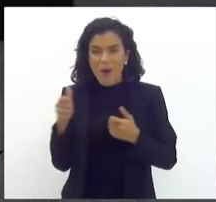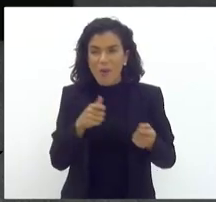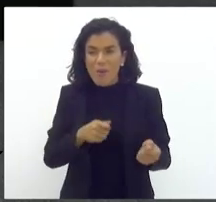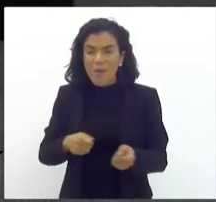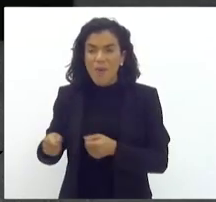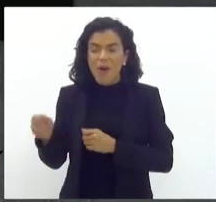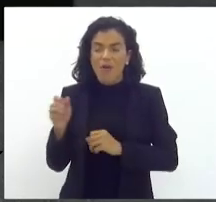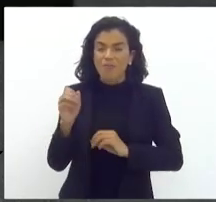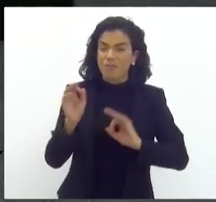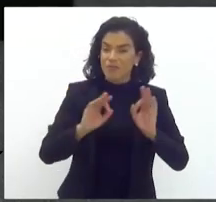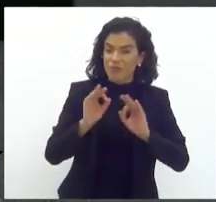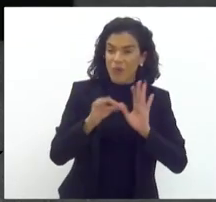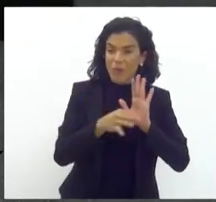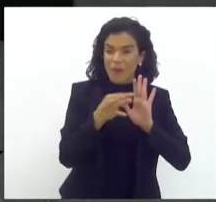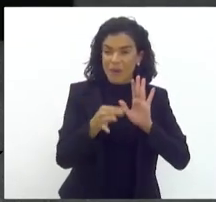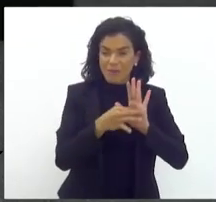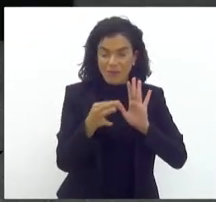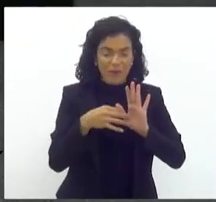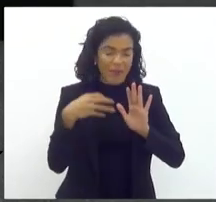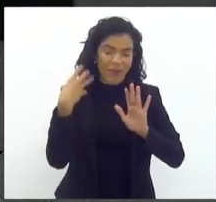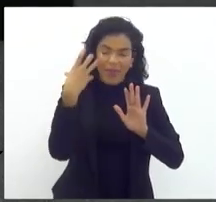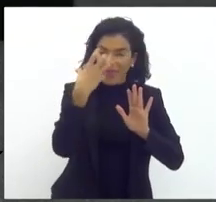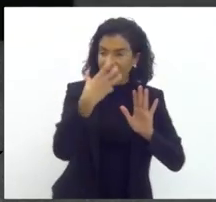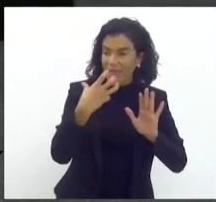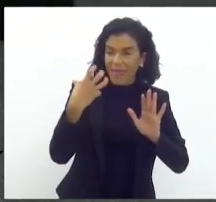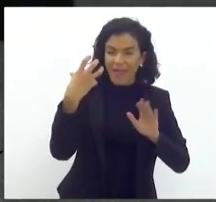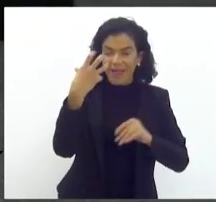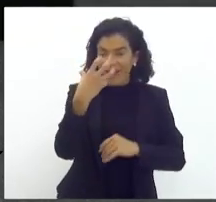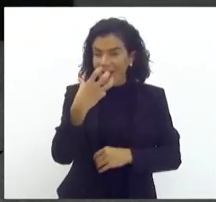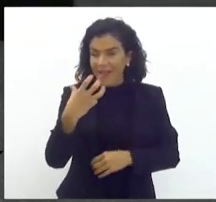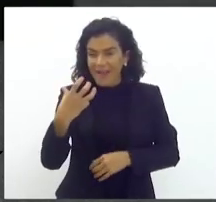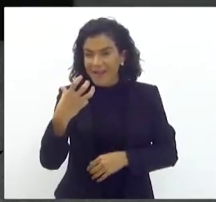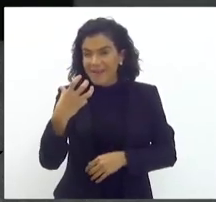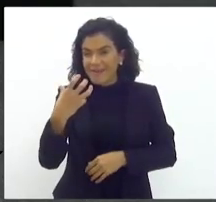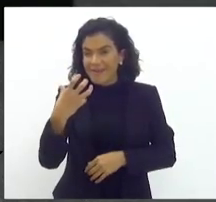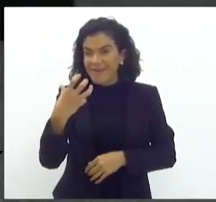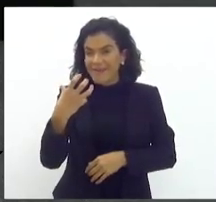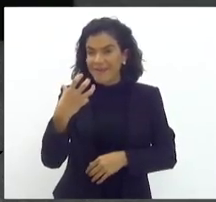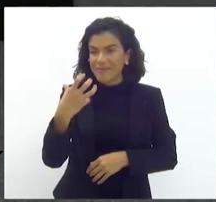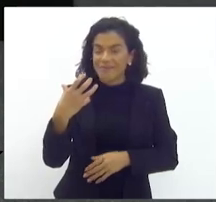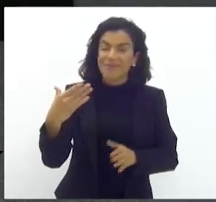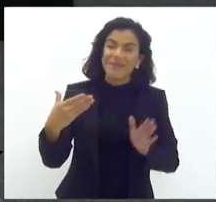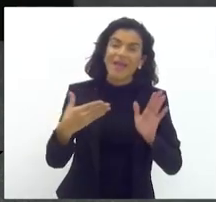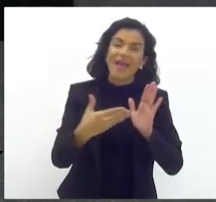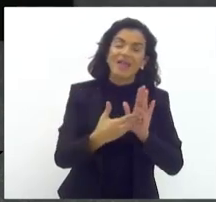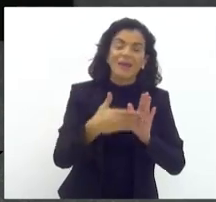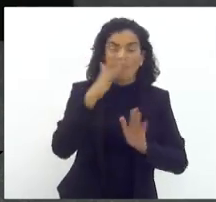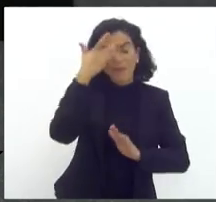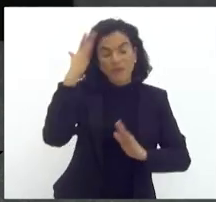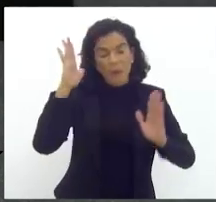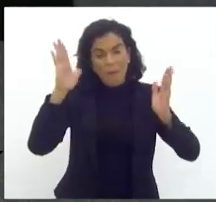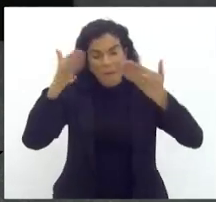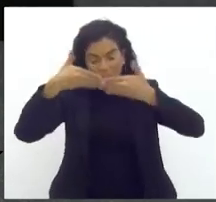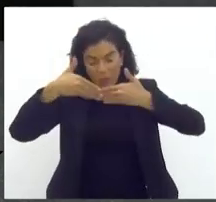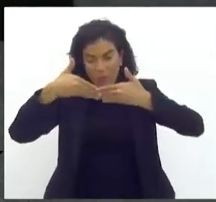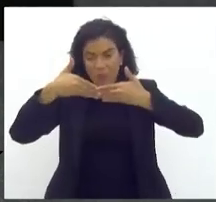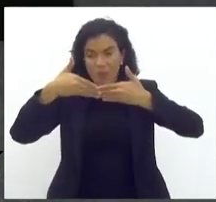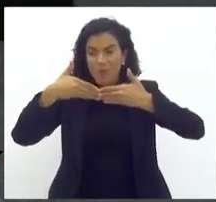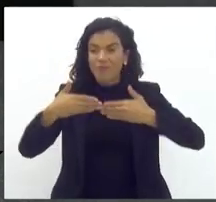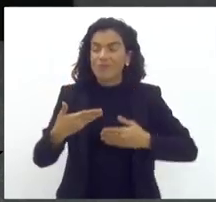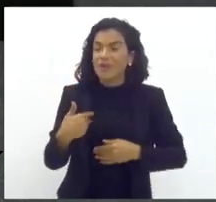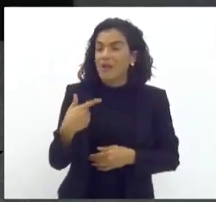fundamentados pareceres quem cantam até os outros corantistas não